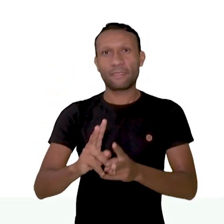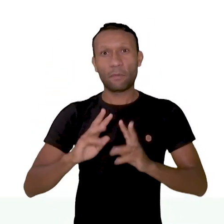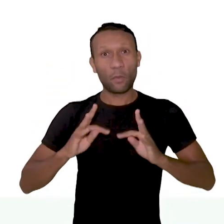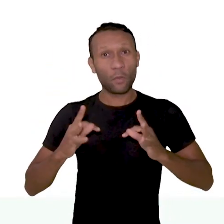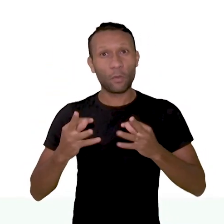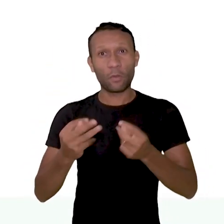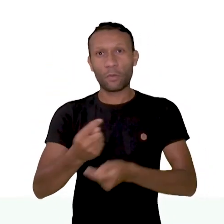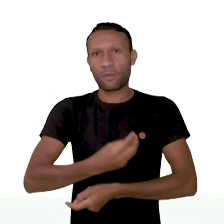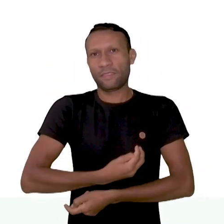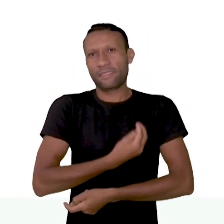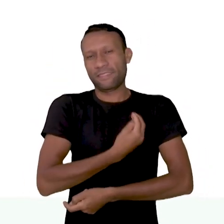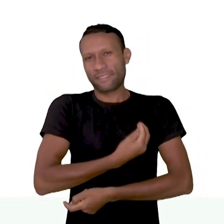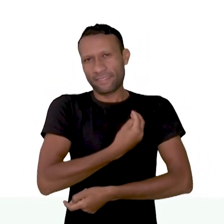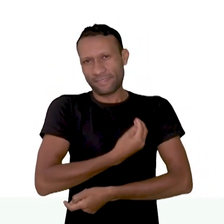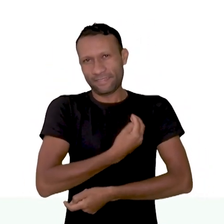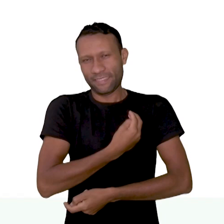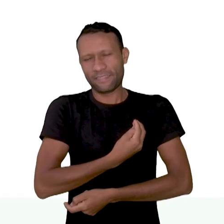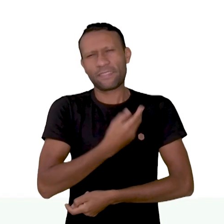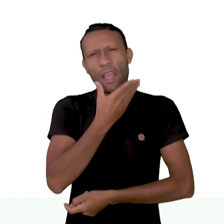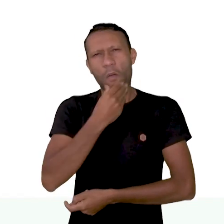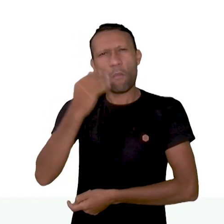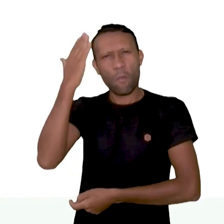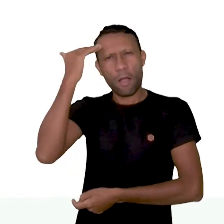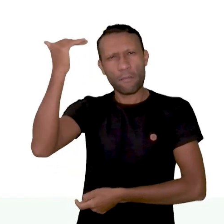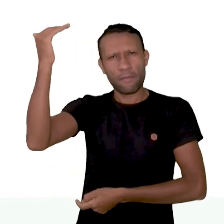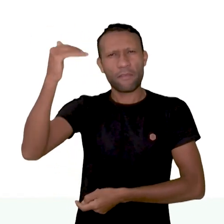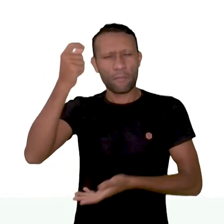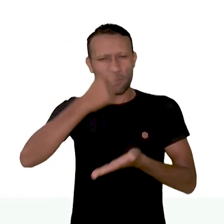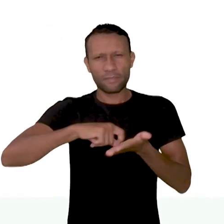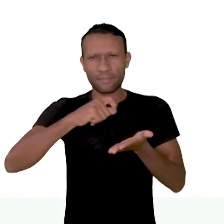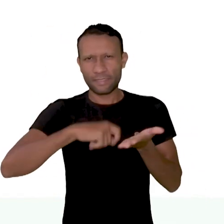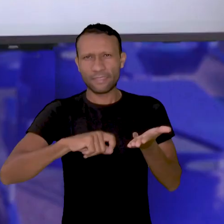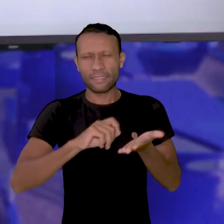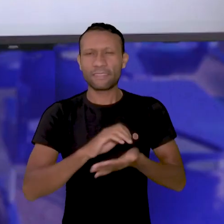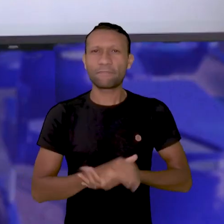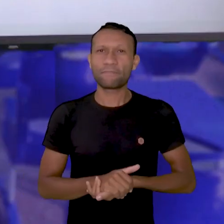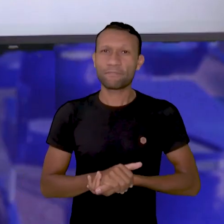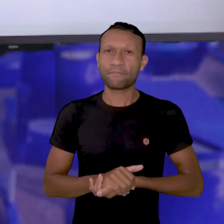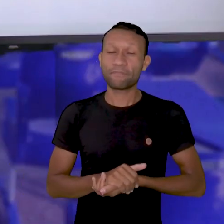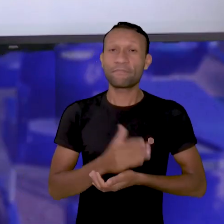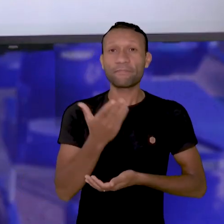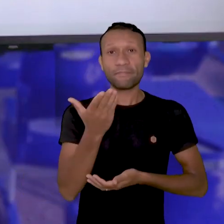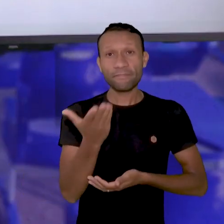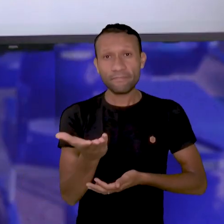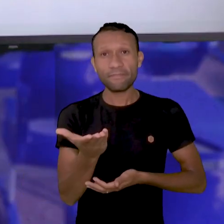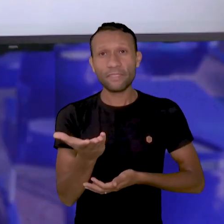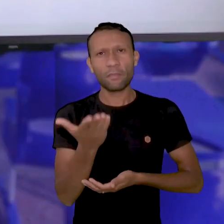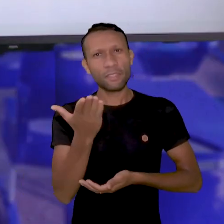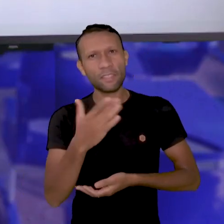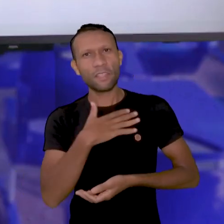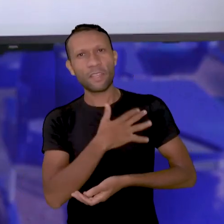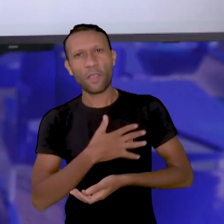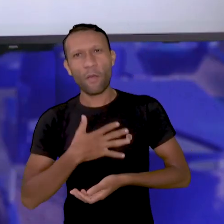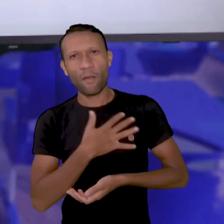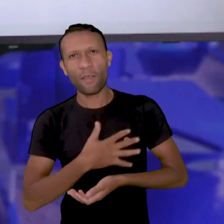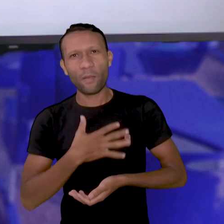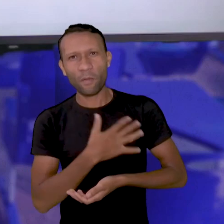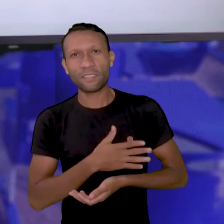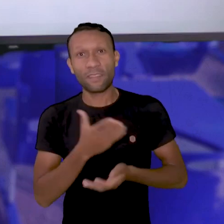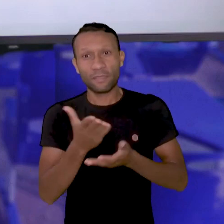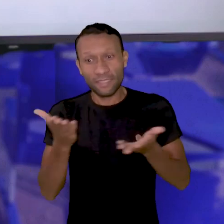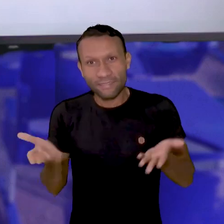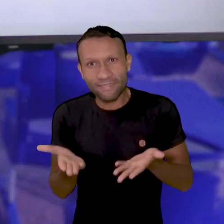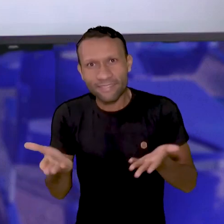Essa fala, né, é de Henry L. Dorrit. E eu espero que essa aula tenha sido bastante